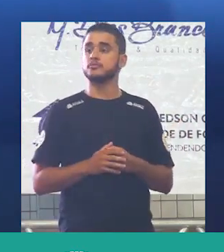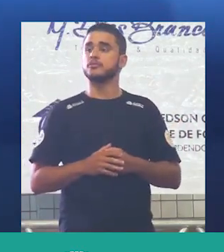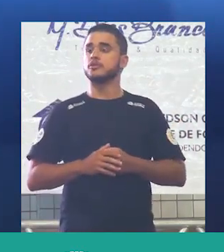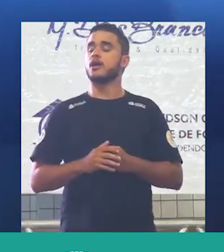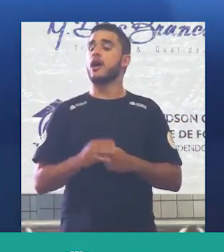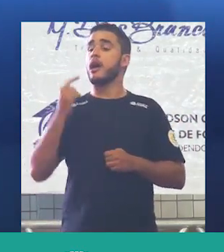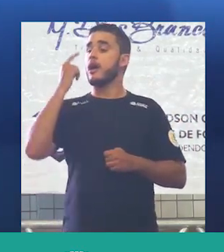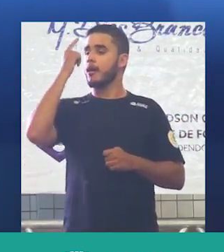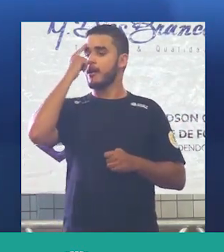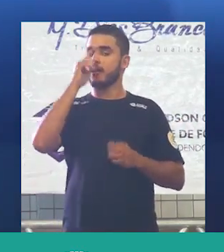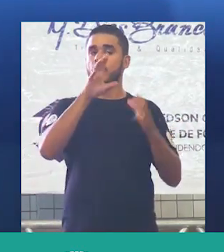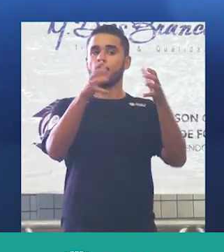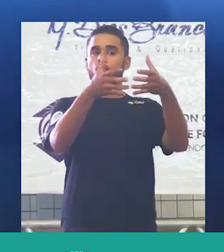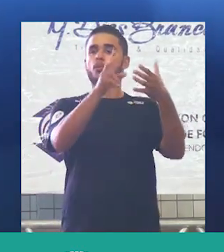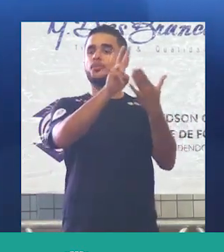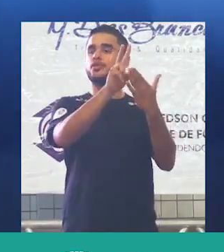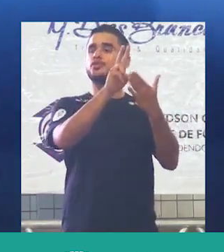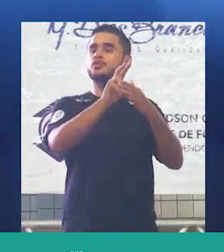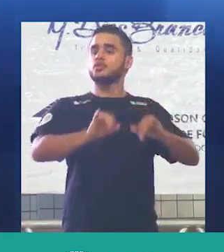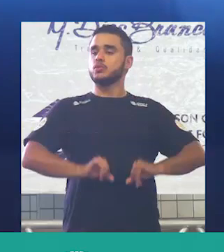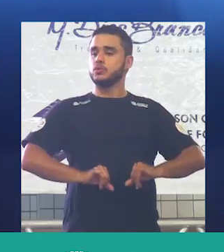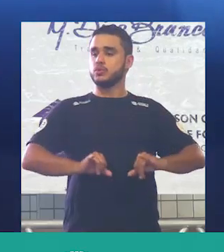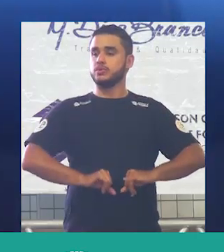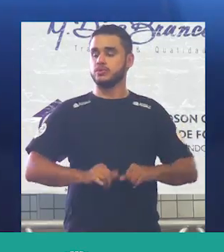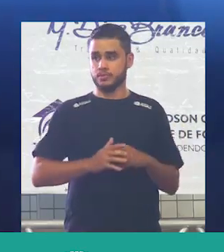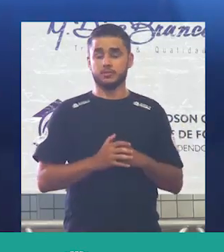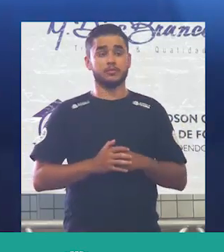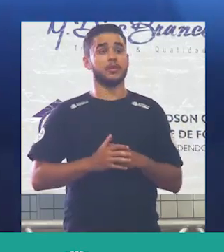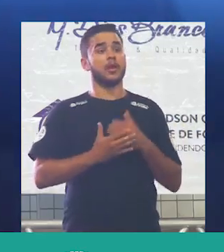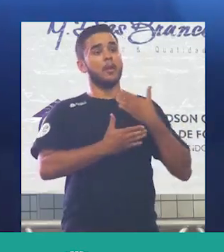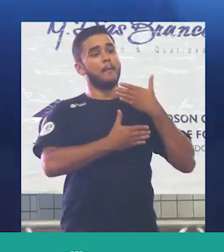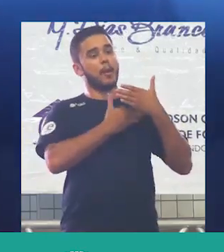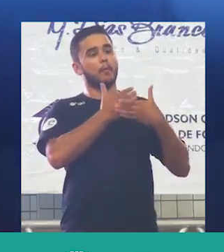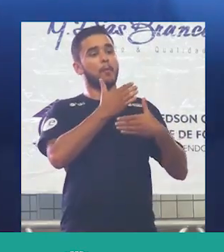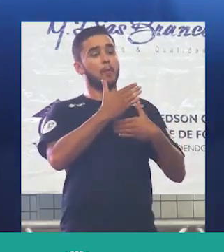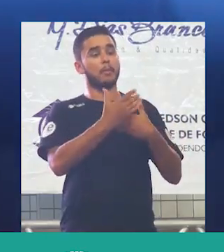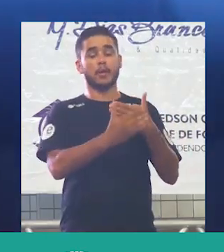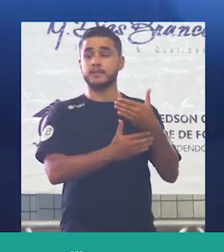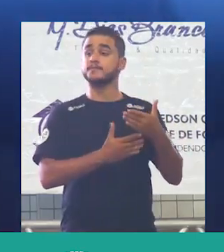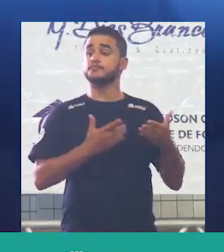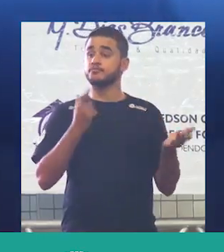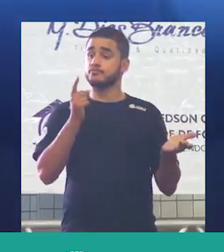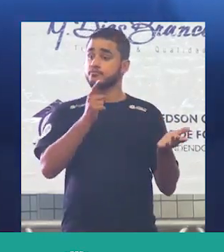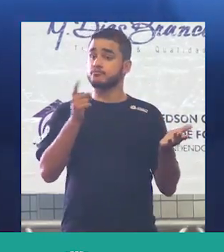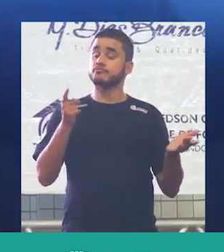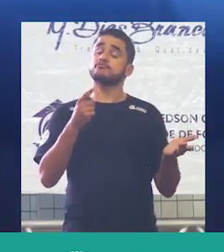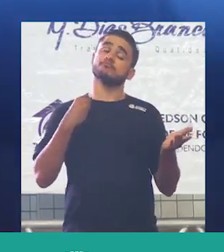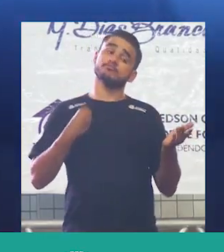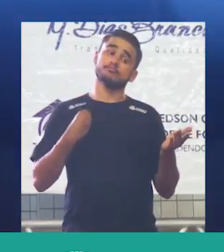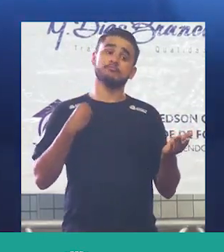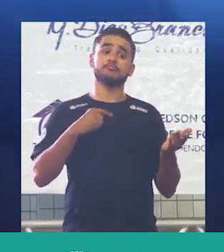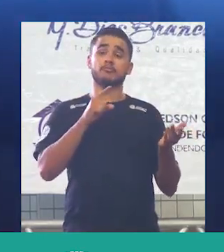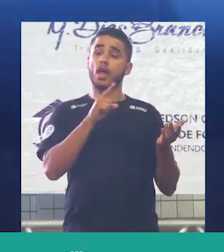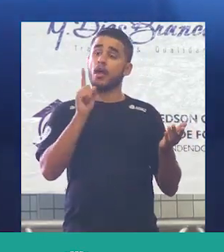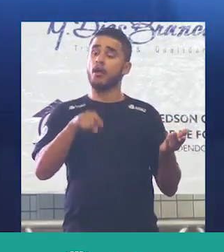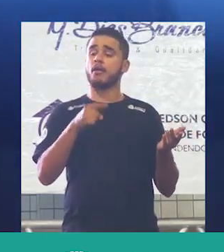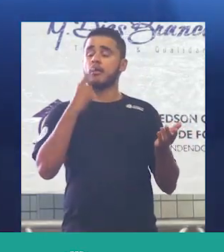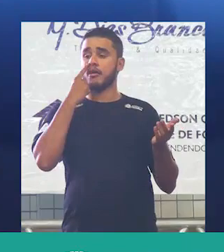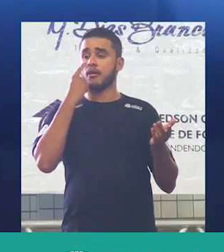é aí onde o índio vai se dar mal. Porque a partir do processo da colonização, a gente vai ver daqui a pouco na próxima